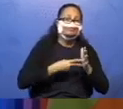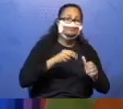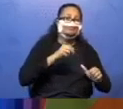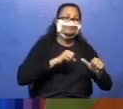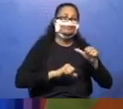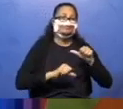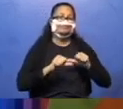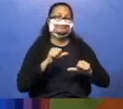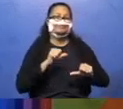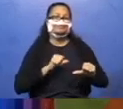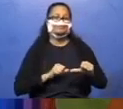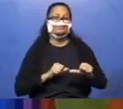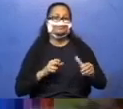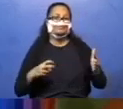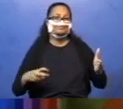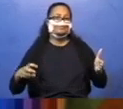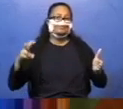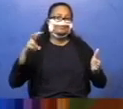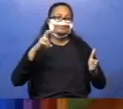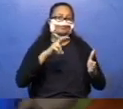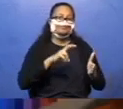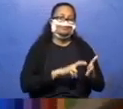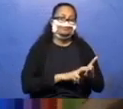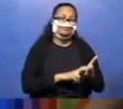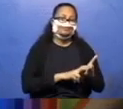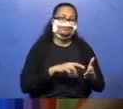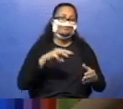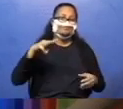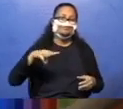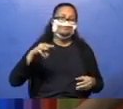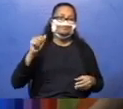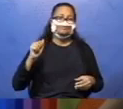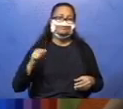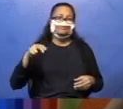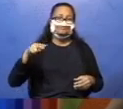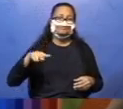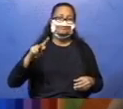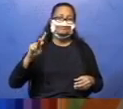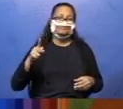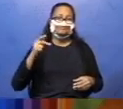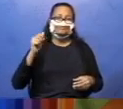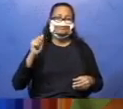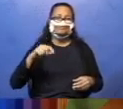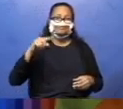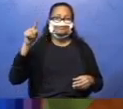manhã. Quando o sol nasce, período da manhã.